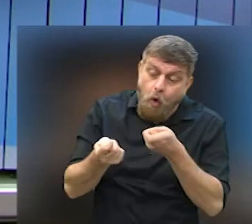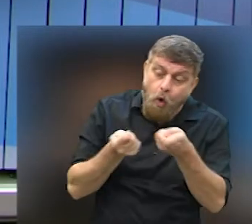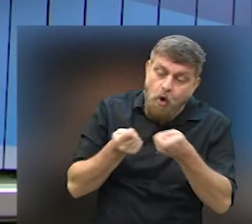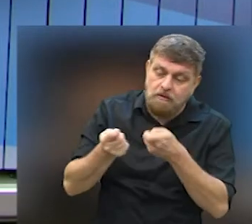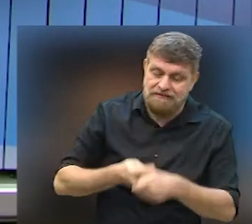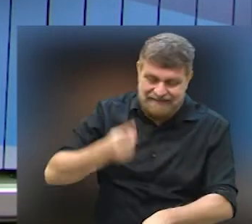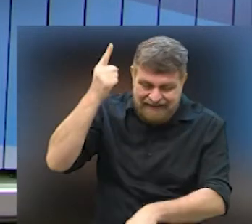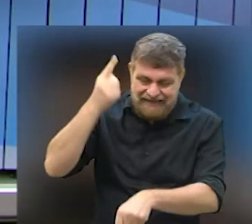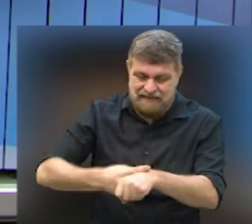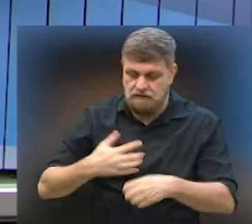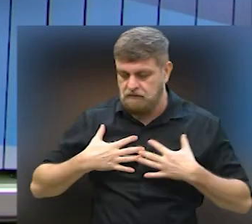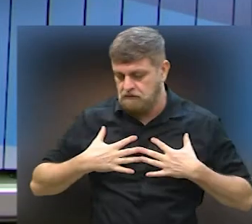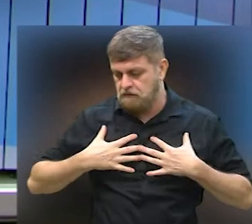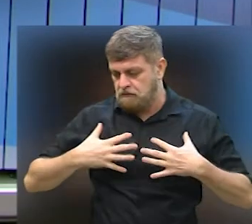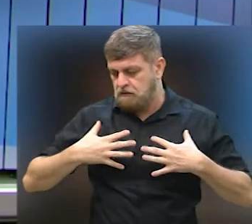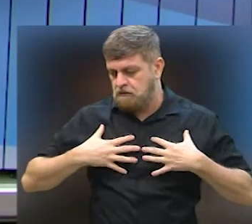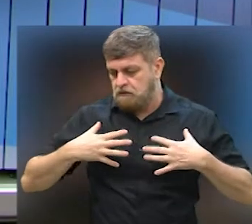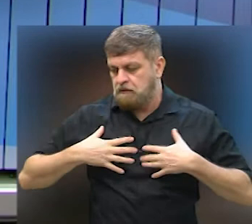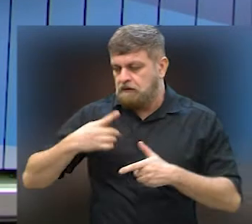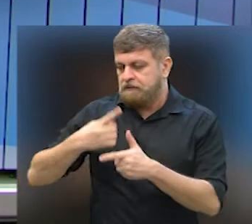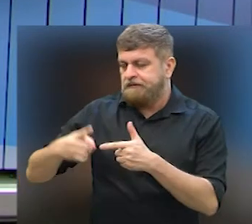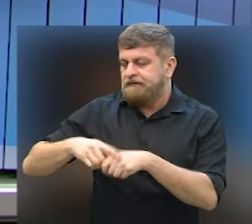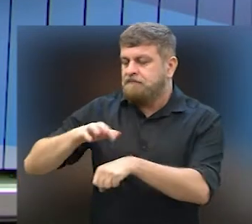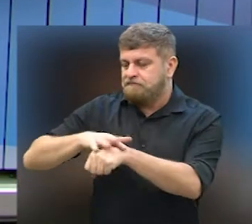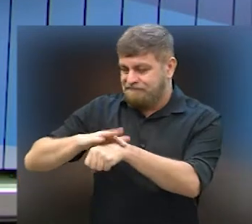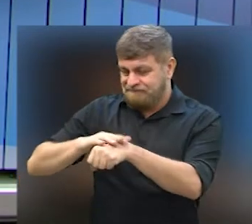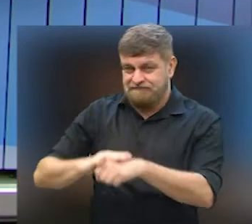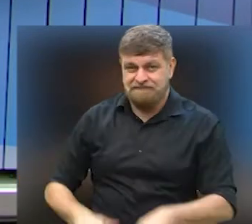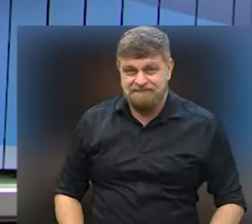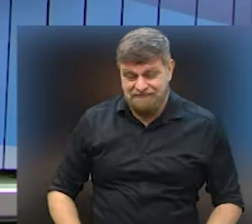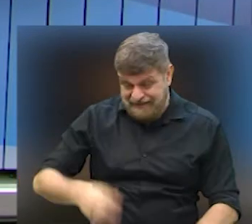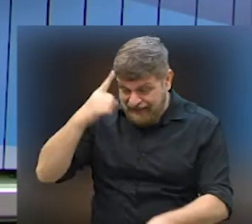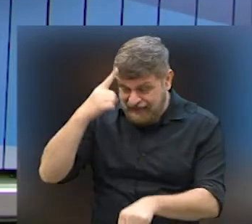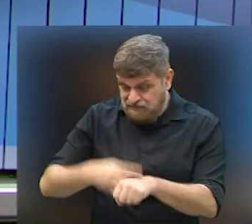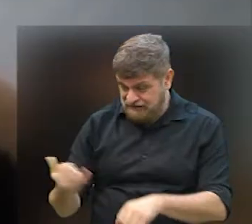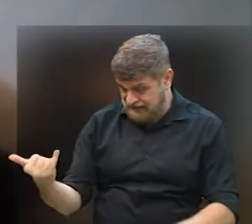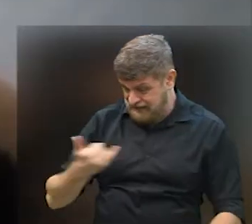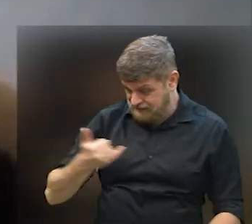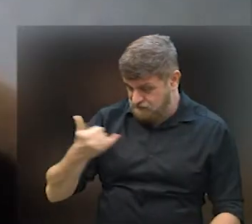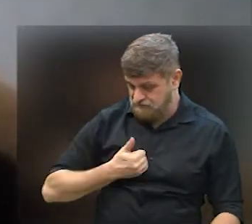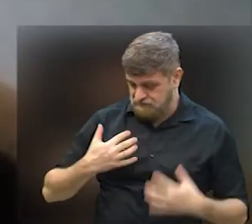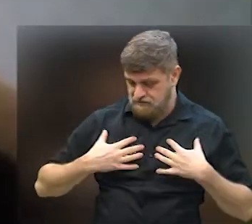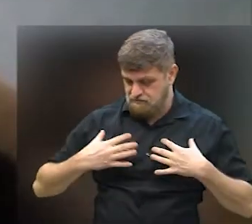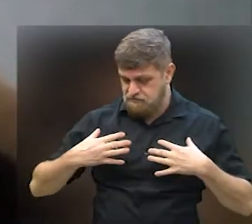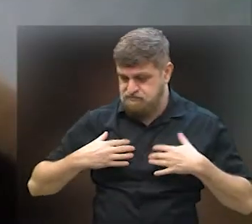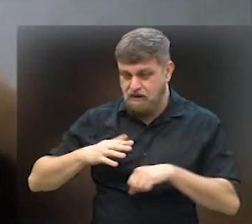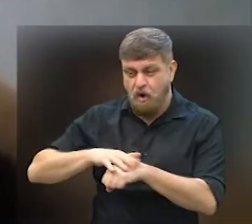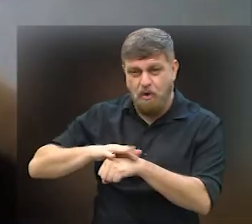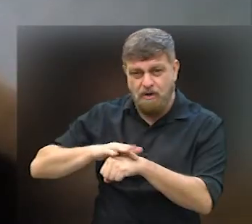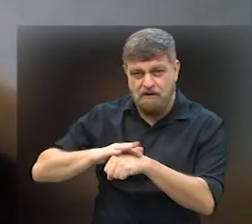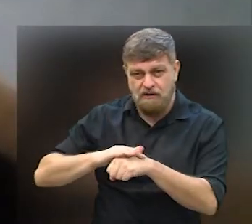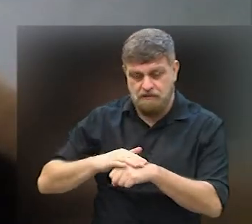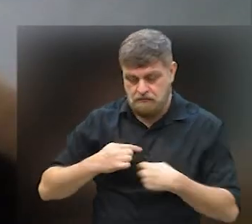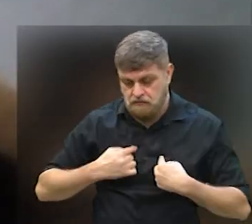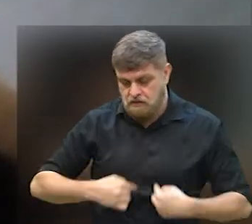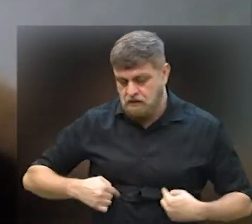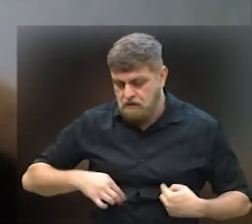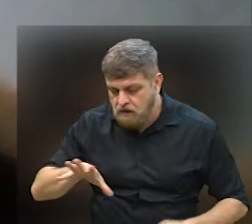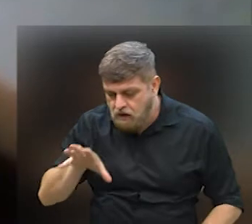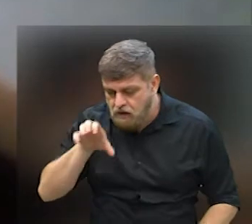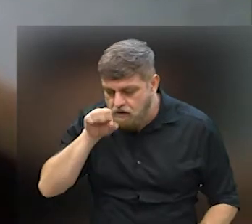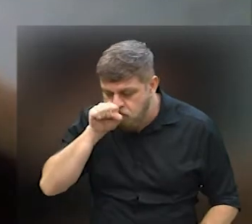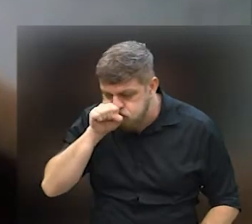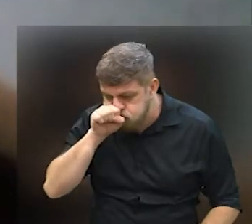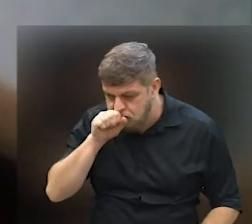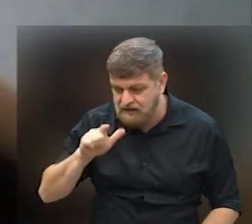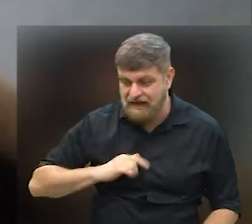quando você recebeu esse diagnóstico do edema? Quando eu recebi esse diagnóstico, na verdade, ela nem mencionou que era